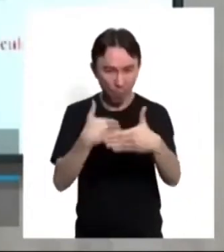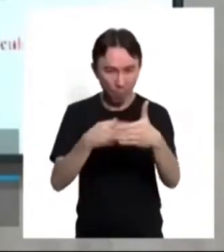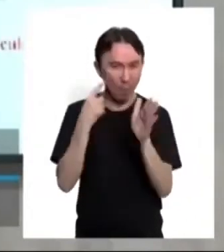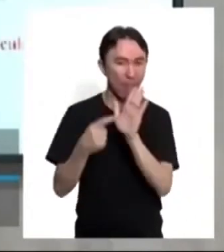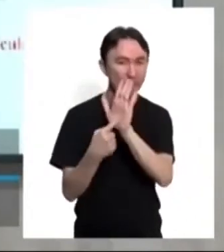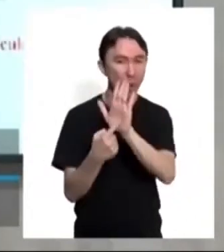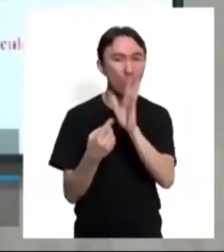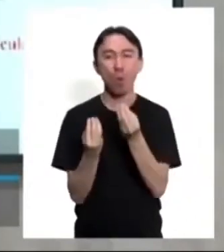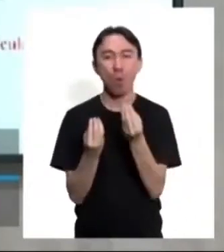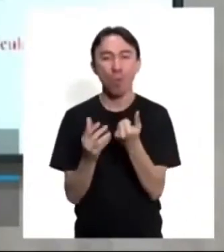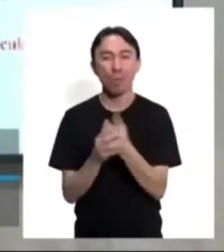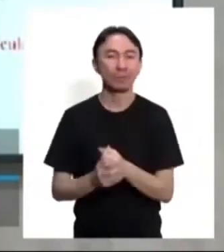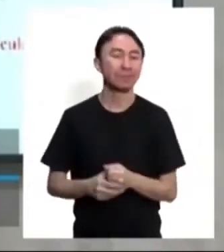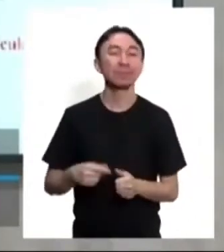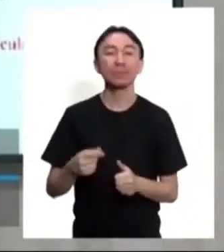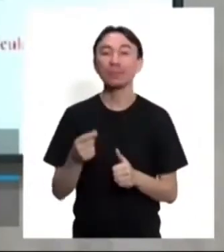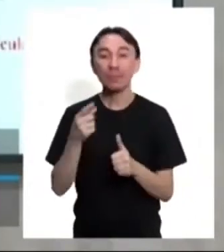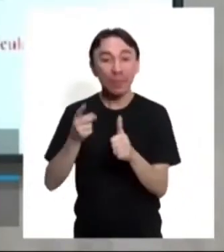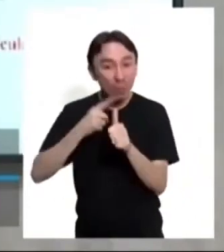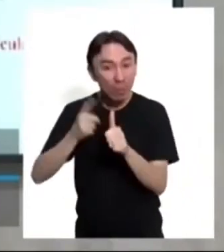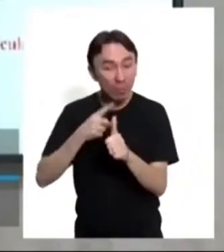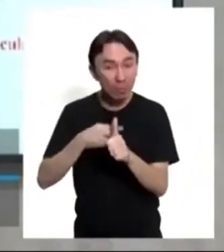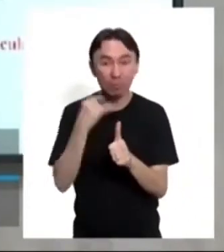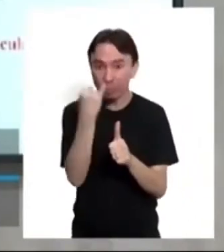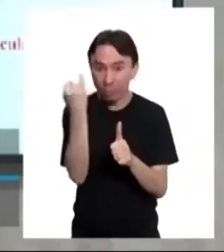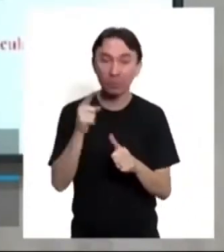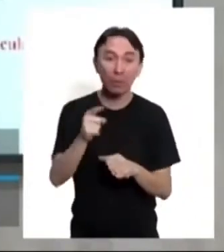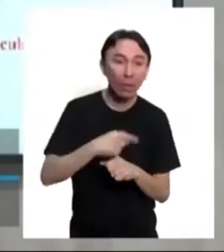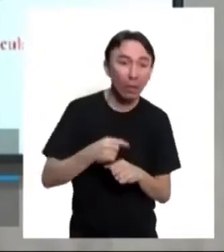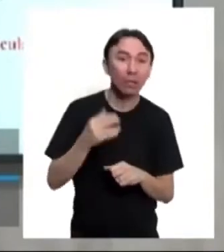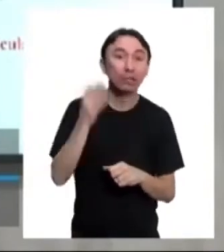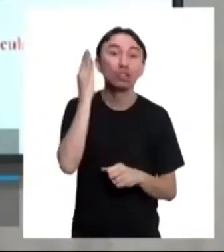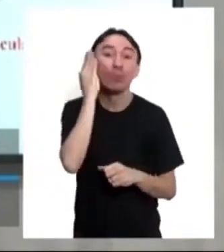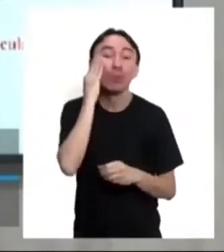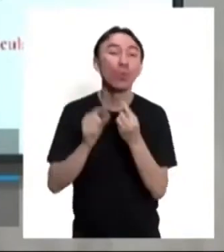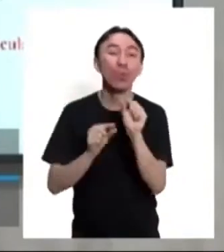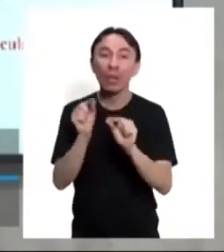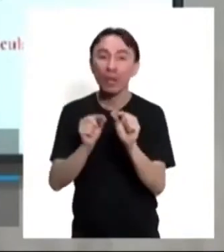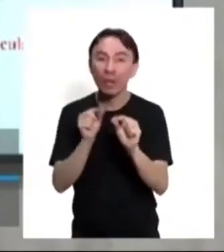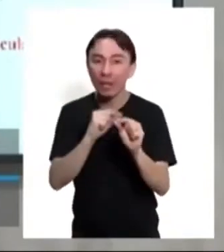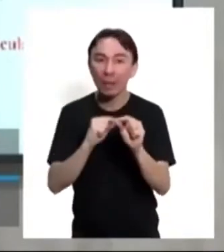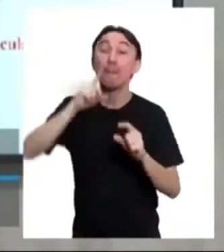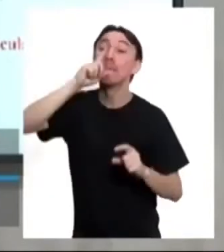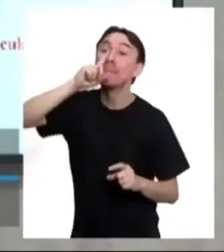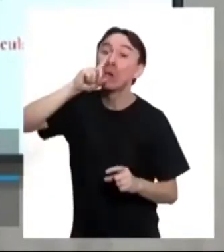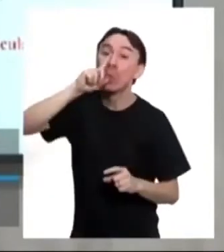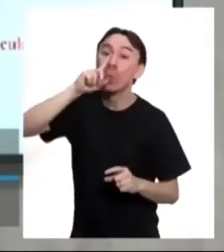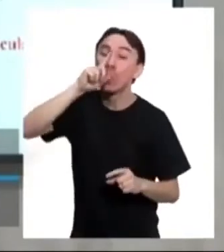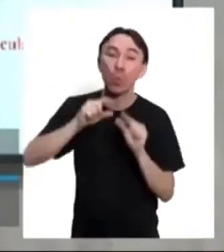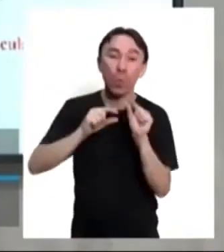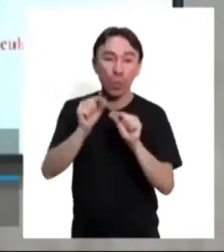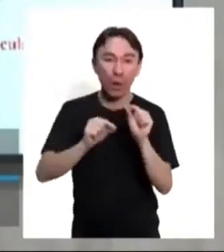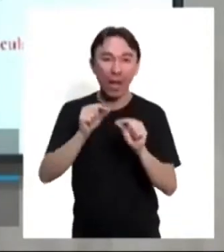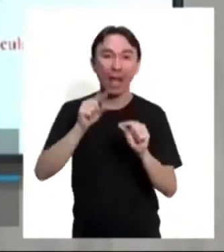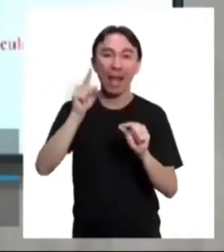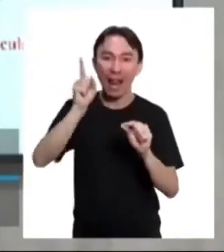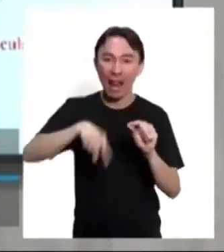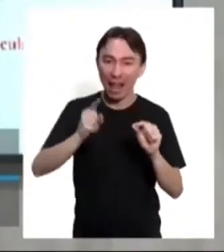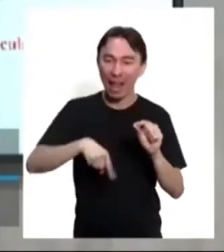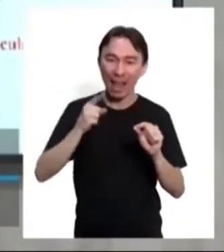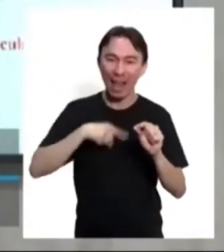primeiro lugar, seria interessante que você soubesse que a periculosidade, quer dizer, o que faz mal, é a partícula, é a